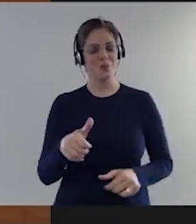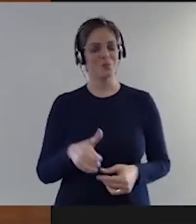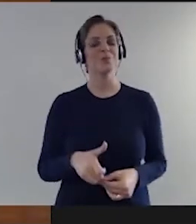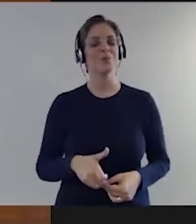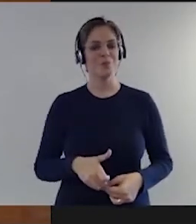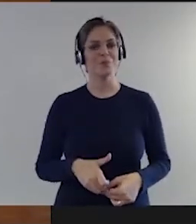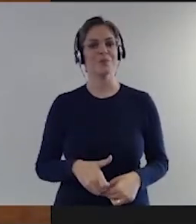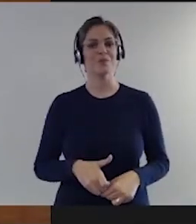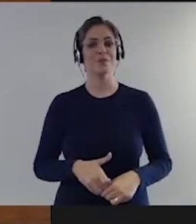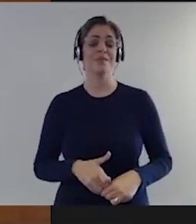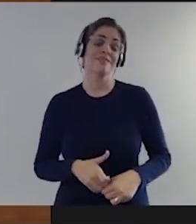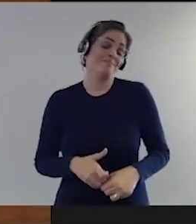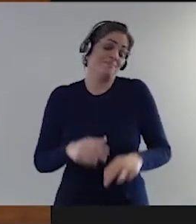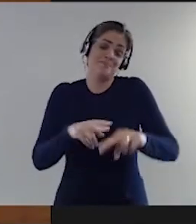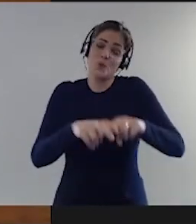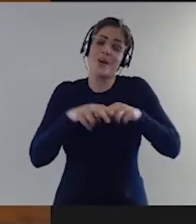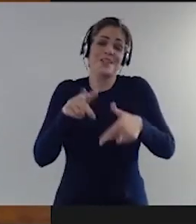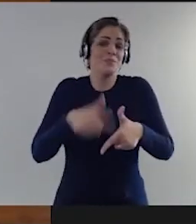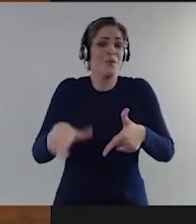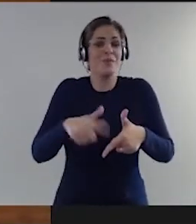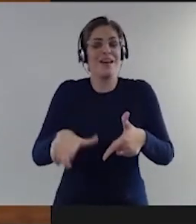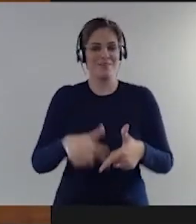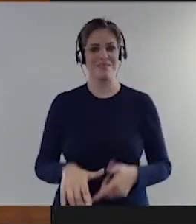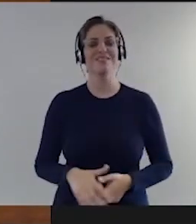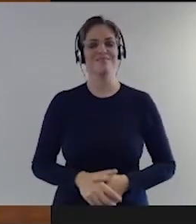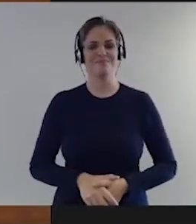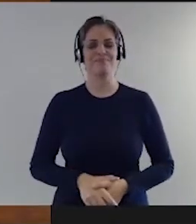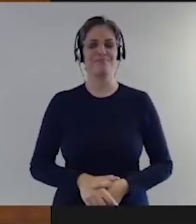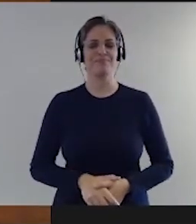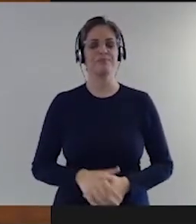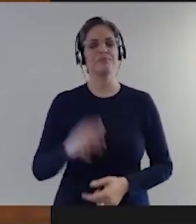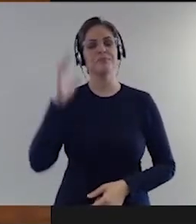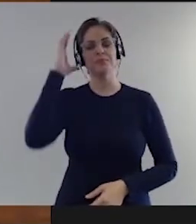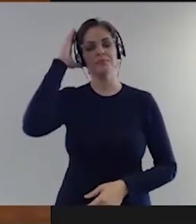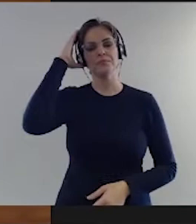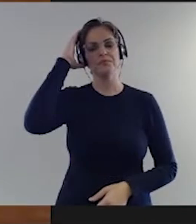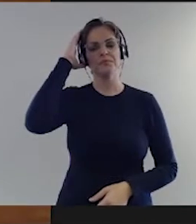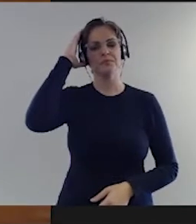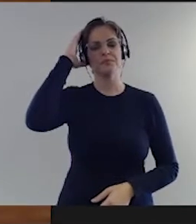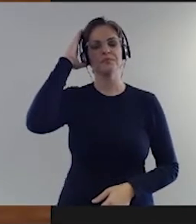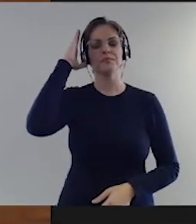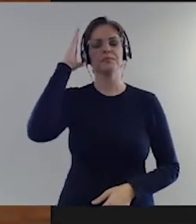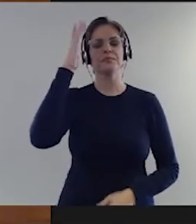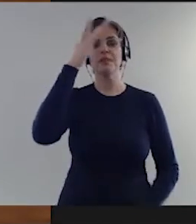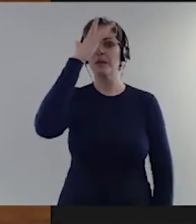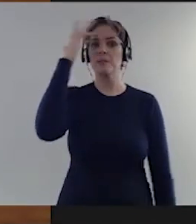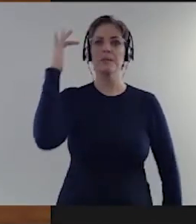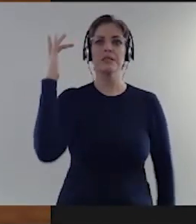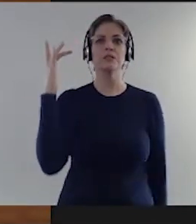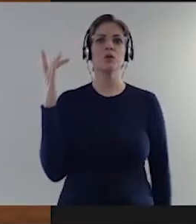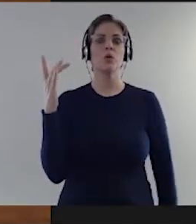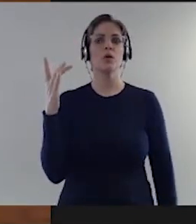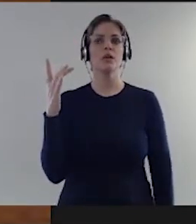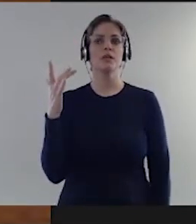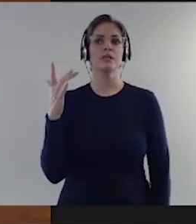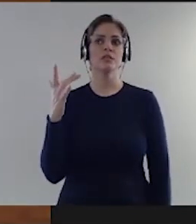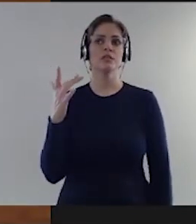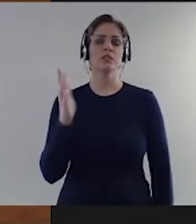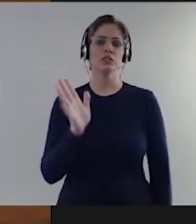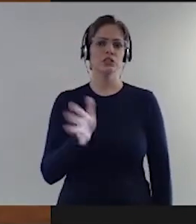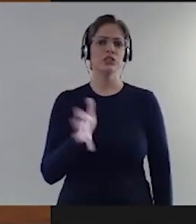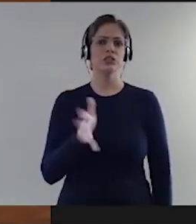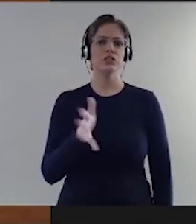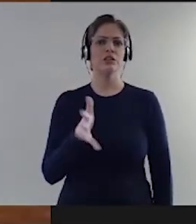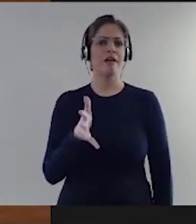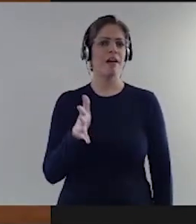partir de crises. Aqueles que já guardam alguns